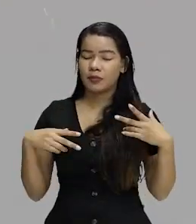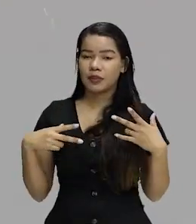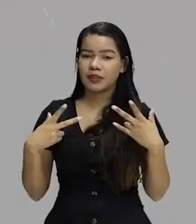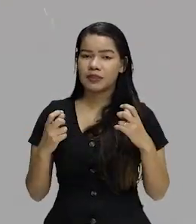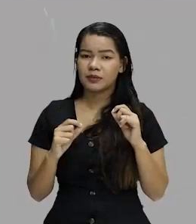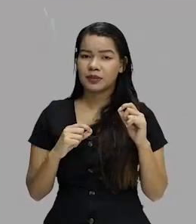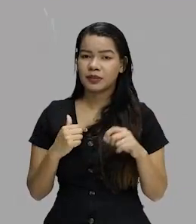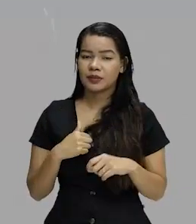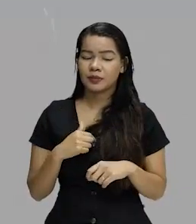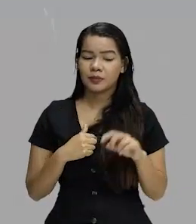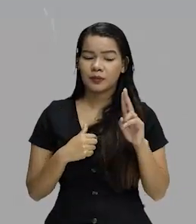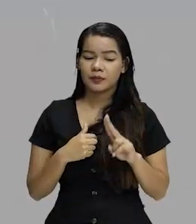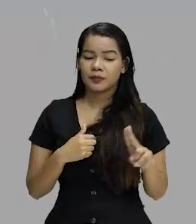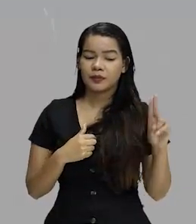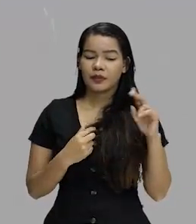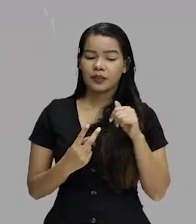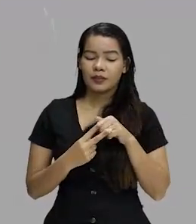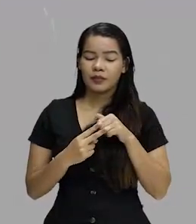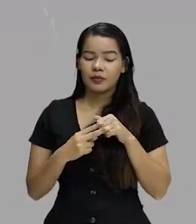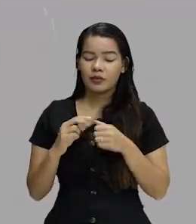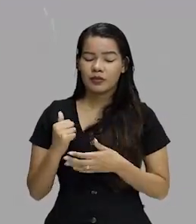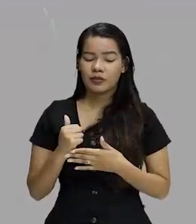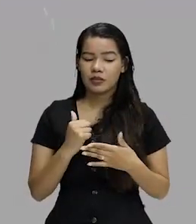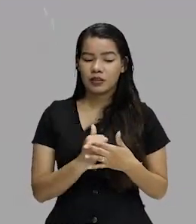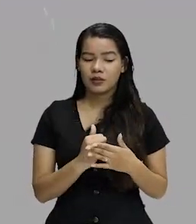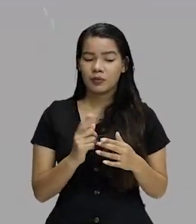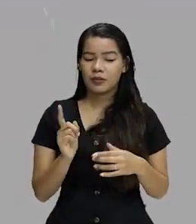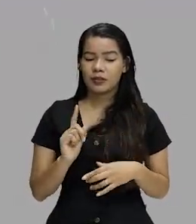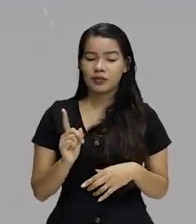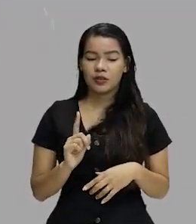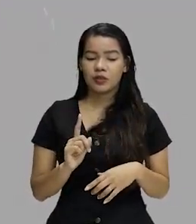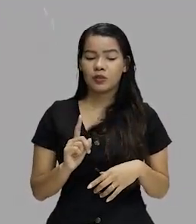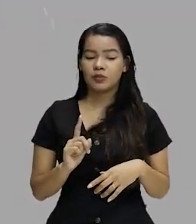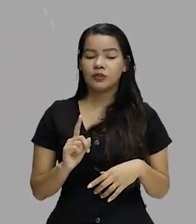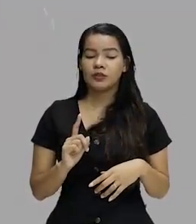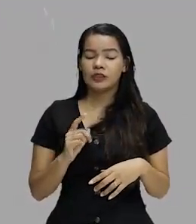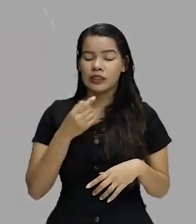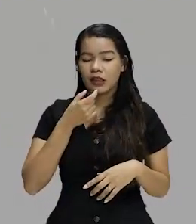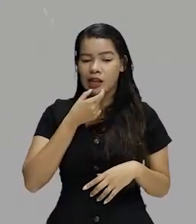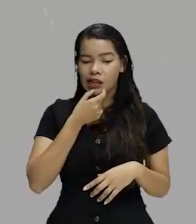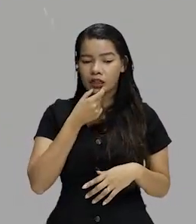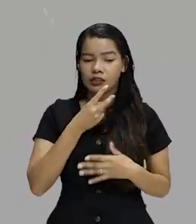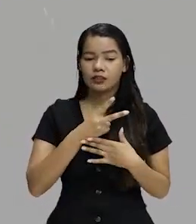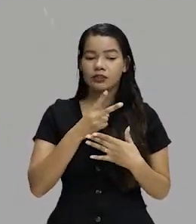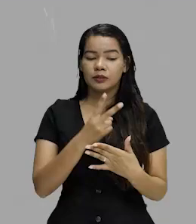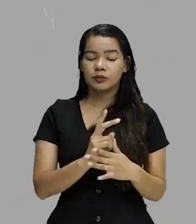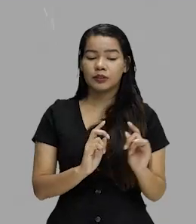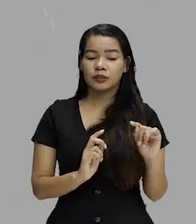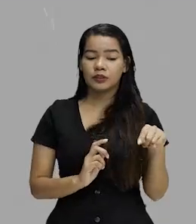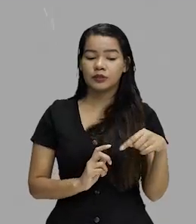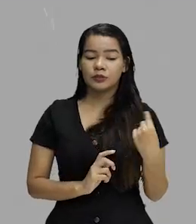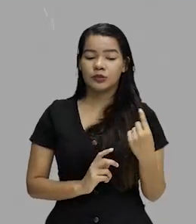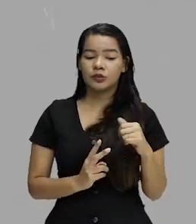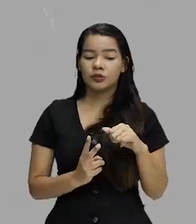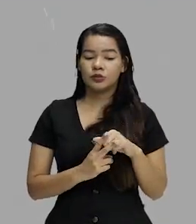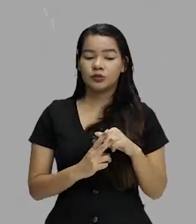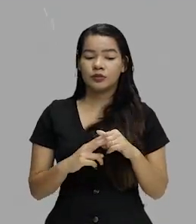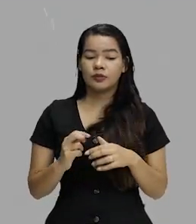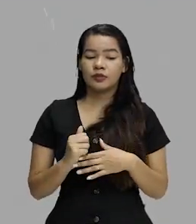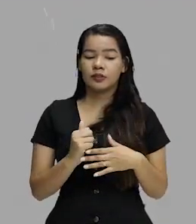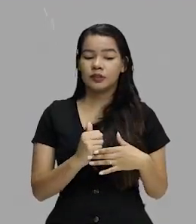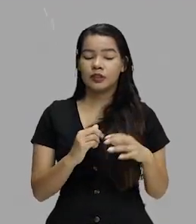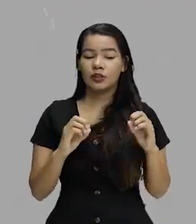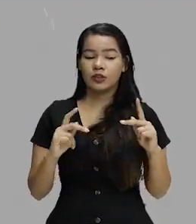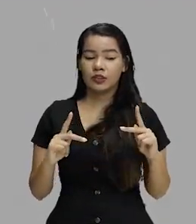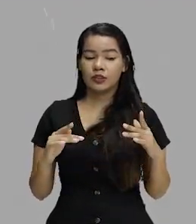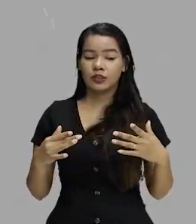eu usei verbo auxiliar, o will, mais o não em inglês. O não em inglês sempre depois dos verbos